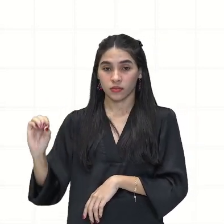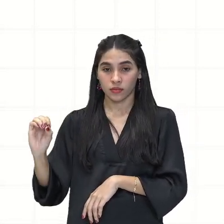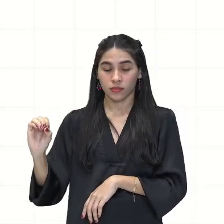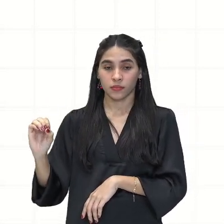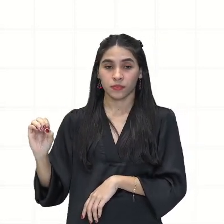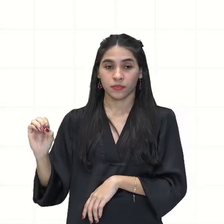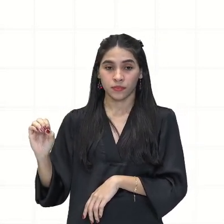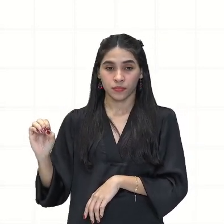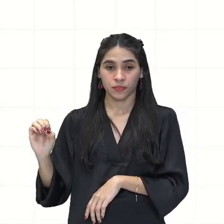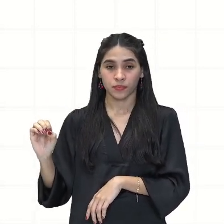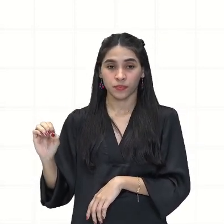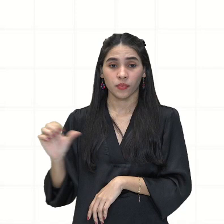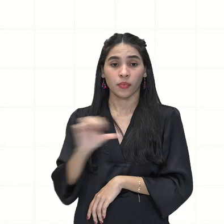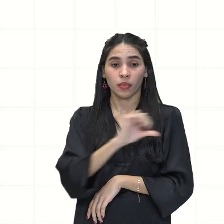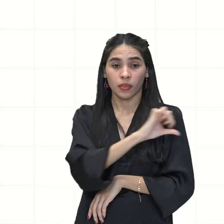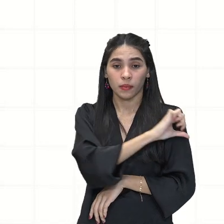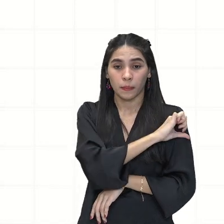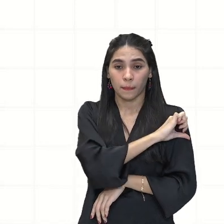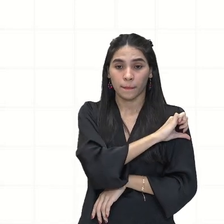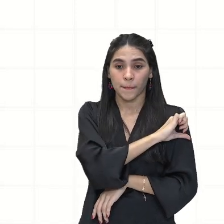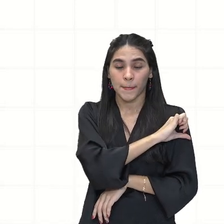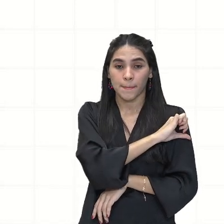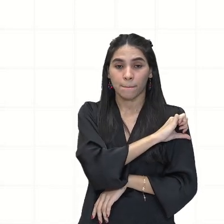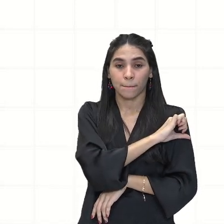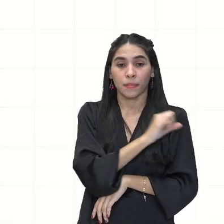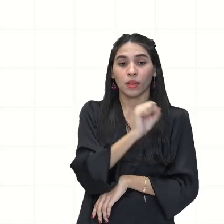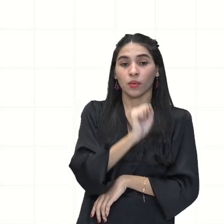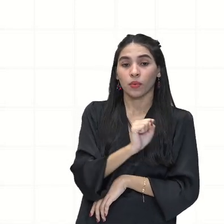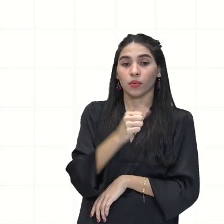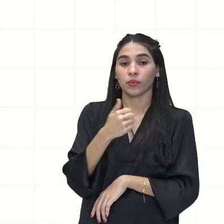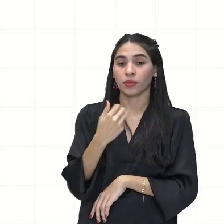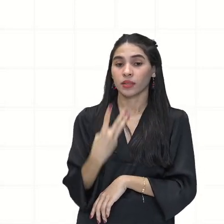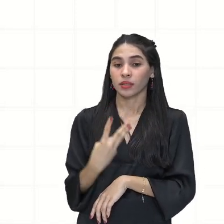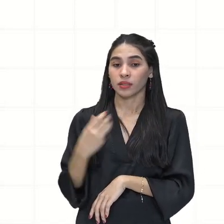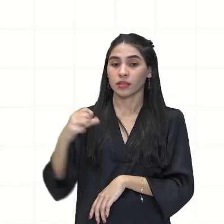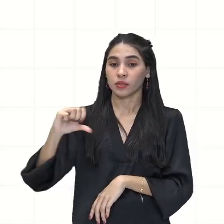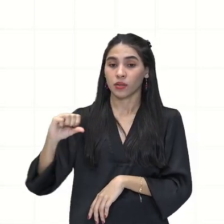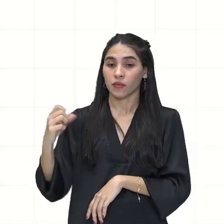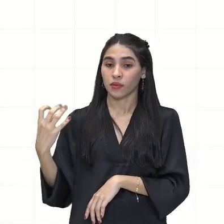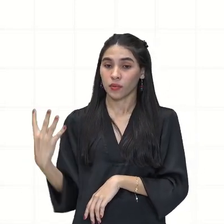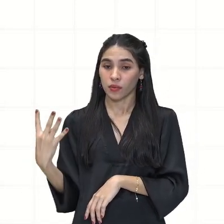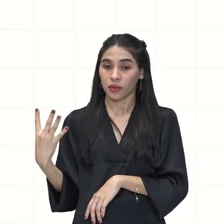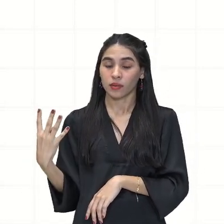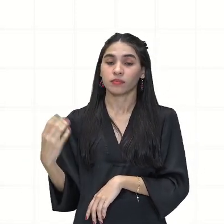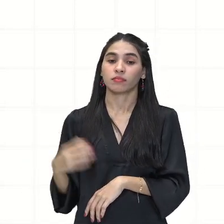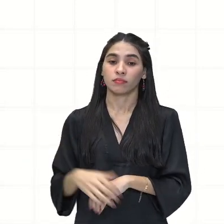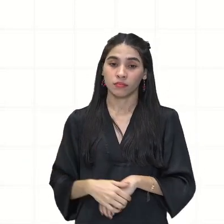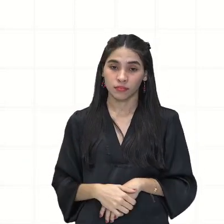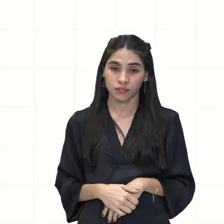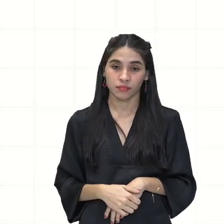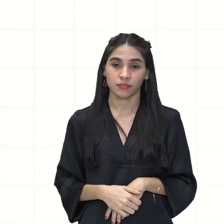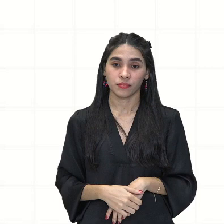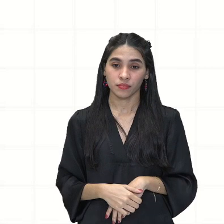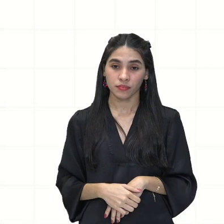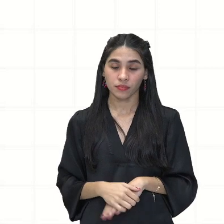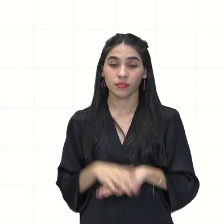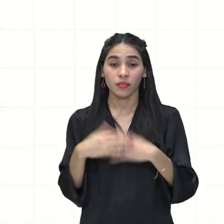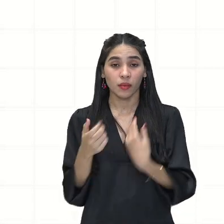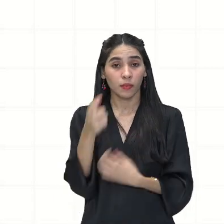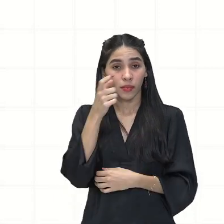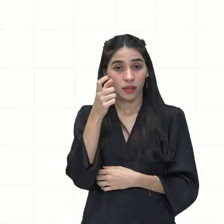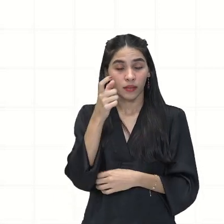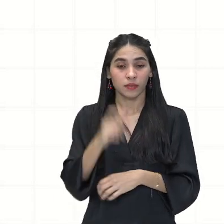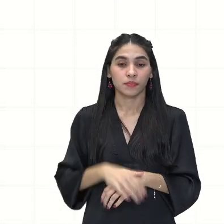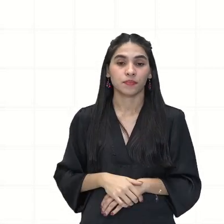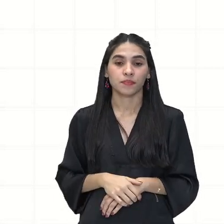e 10. E os do 9º ano, 8, 13, 9 e 4. Então, observe o